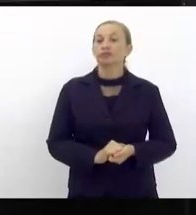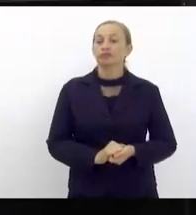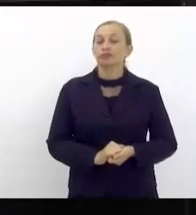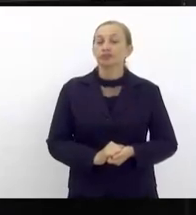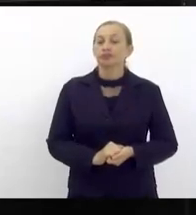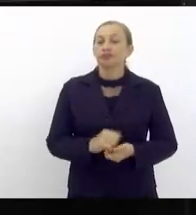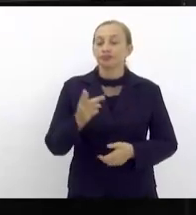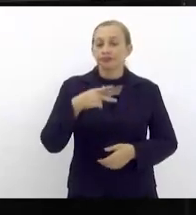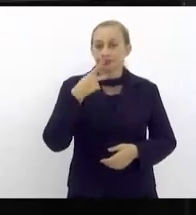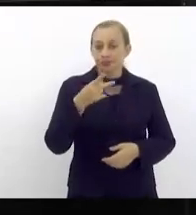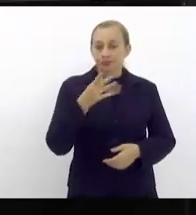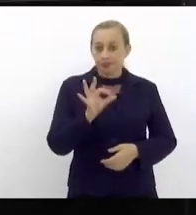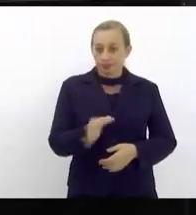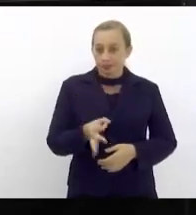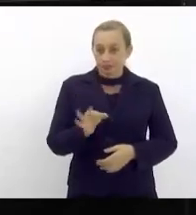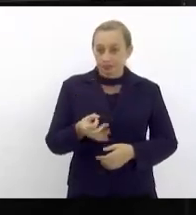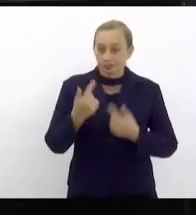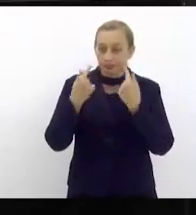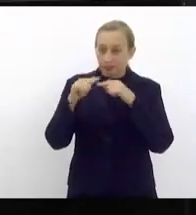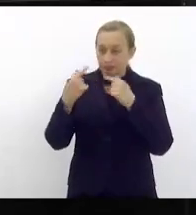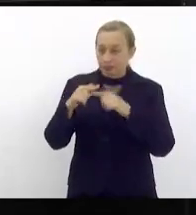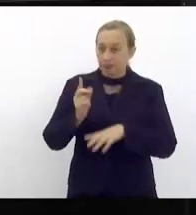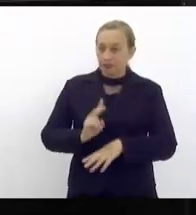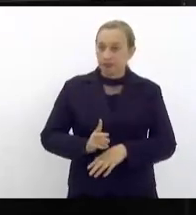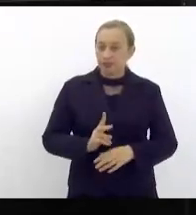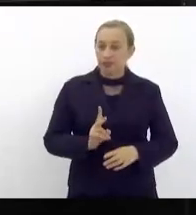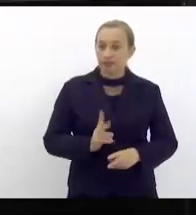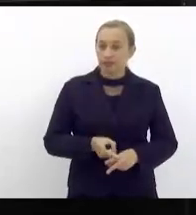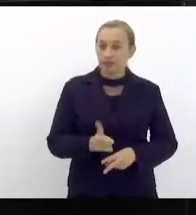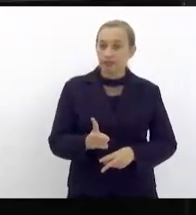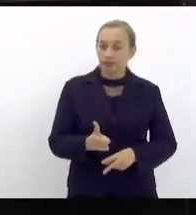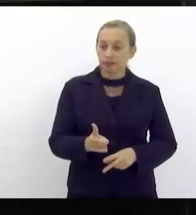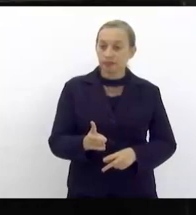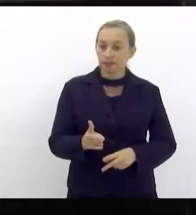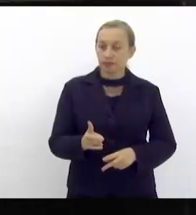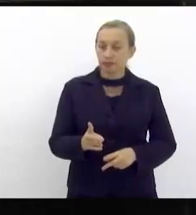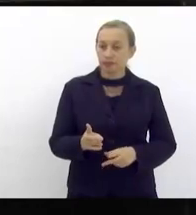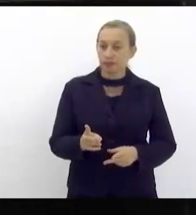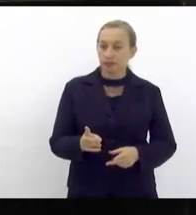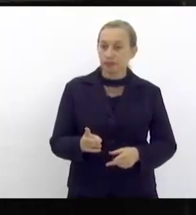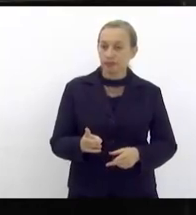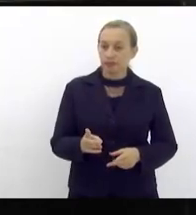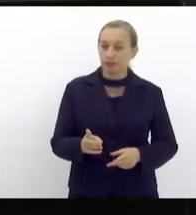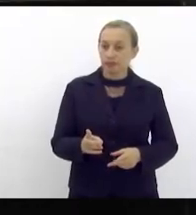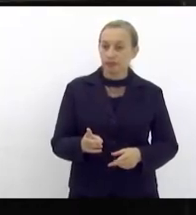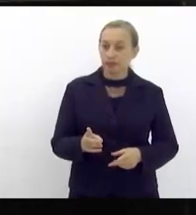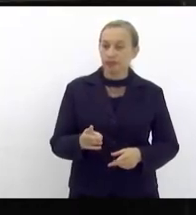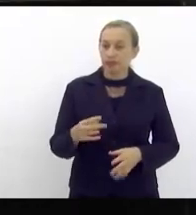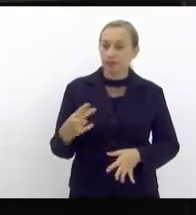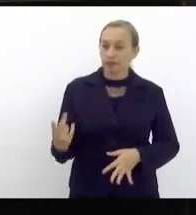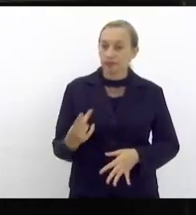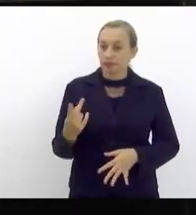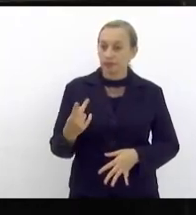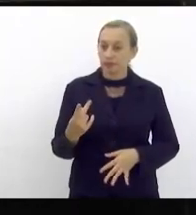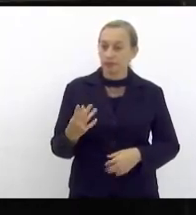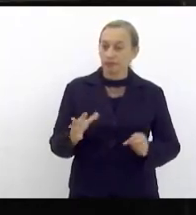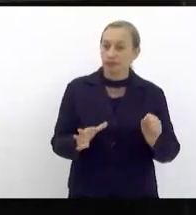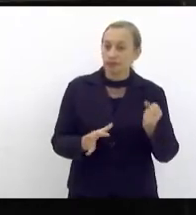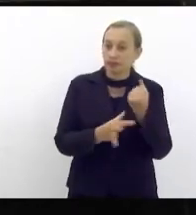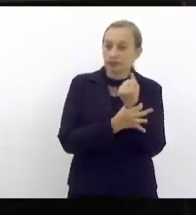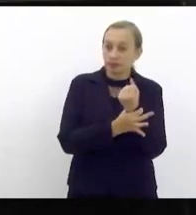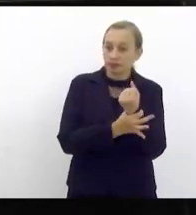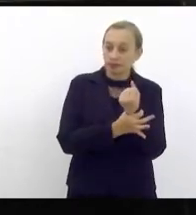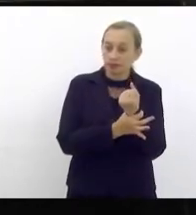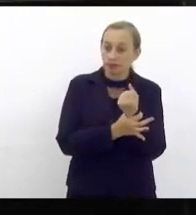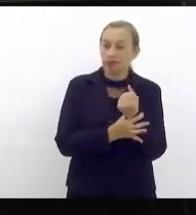dito reafirmado e reclamado há muito tempo antes genocida que crise que priorize a segurança da